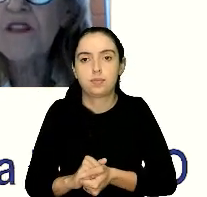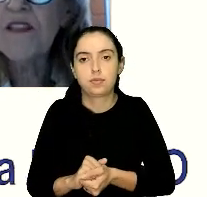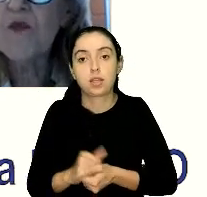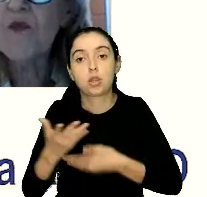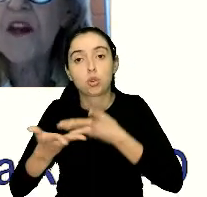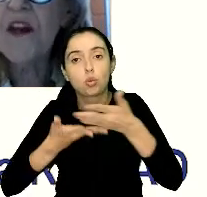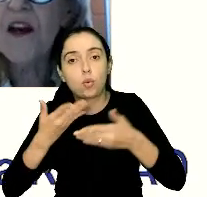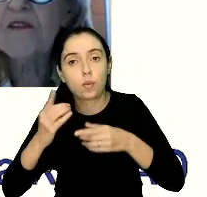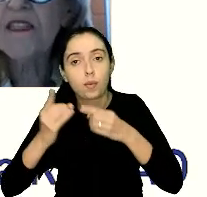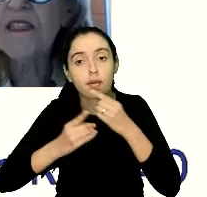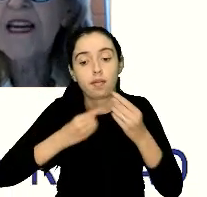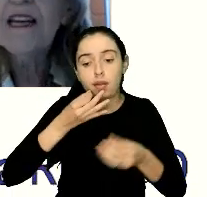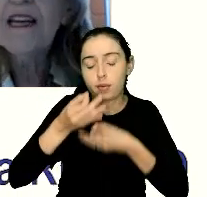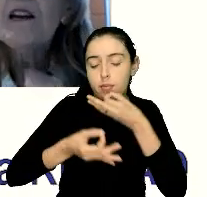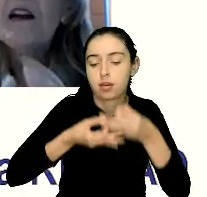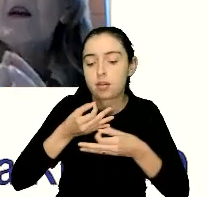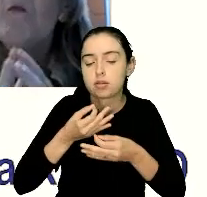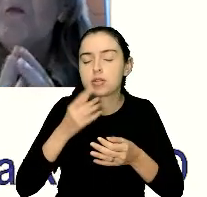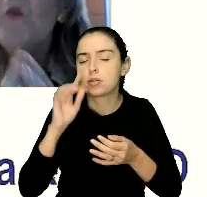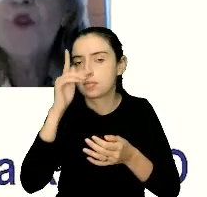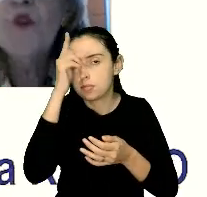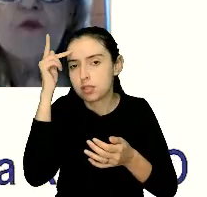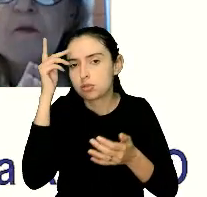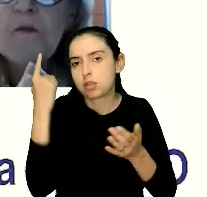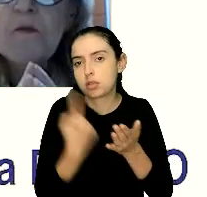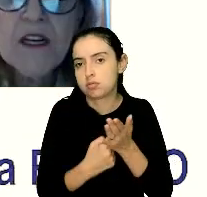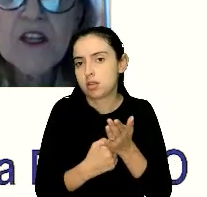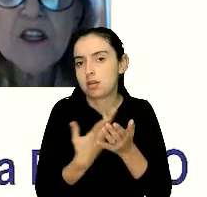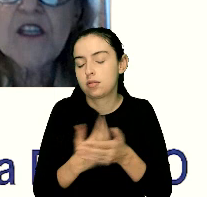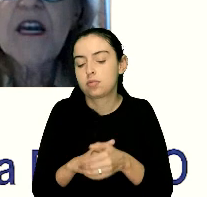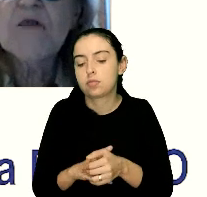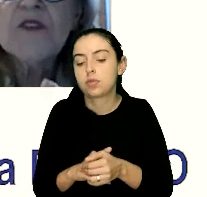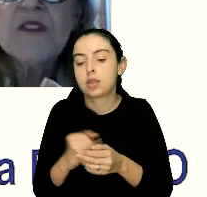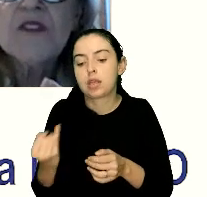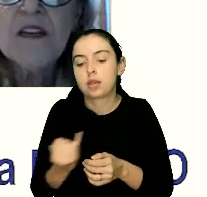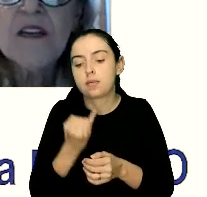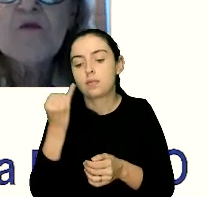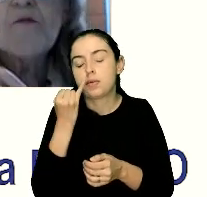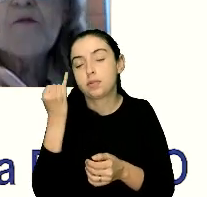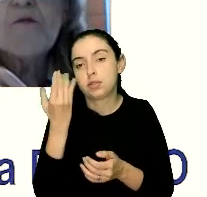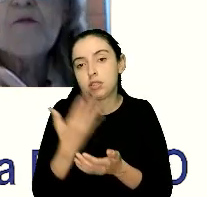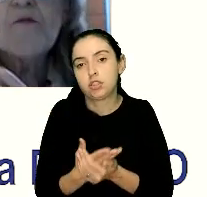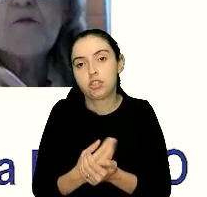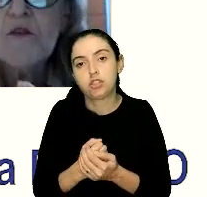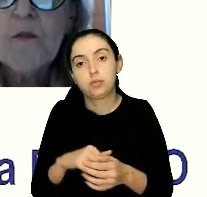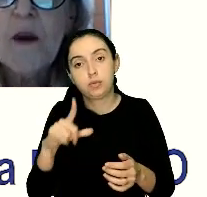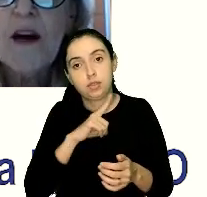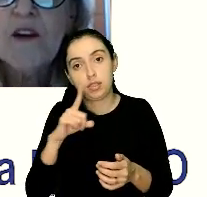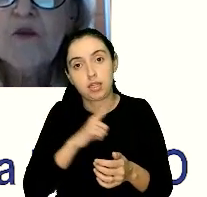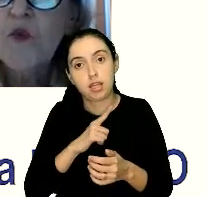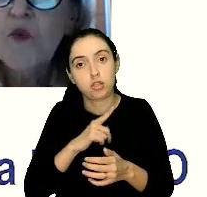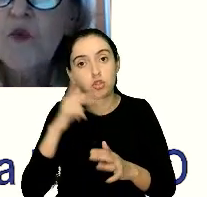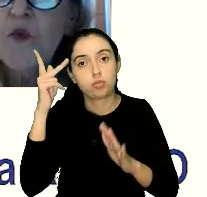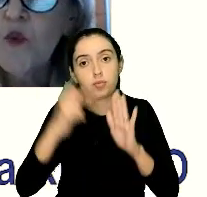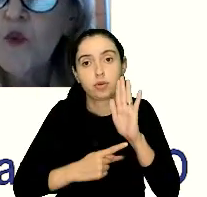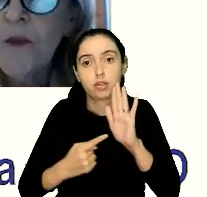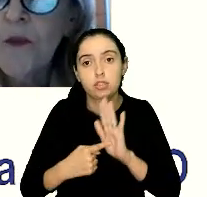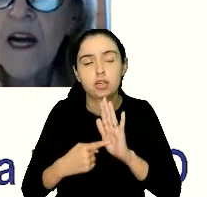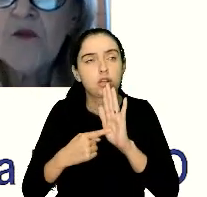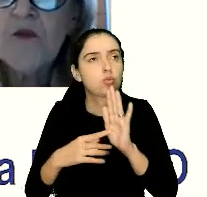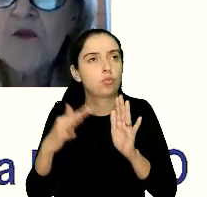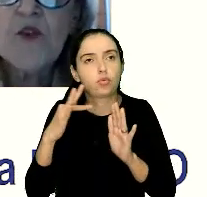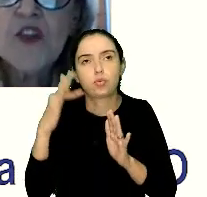ideias com pessoas que são confiáveis. Muito importante é nós termos projetos para o